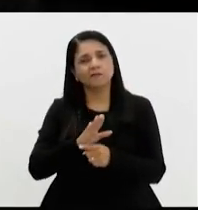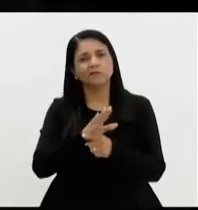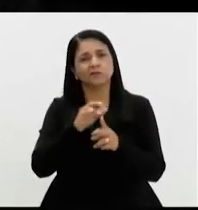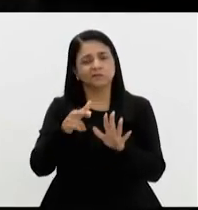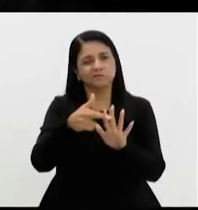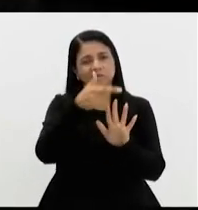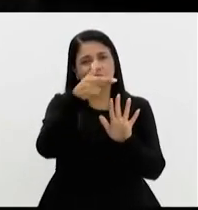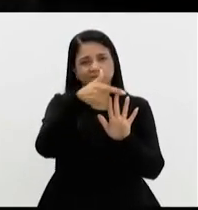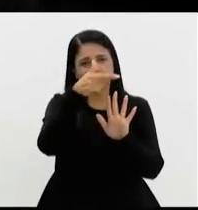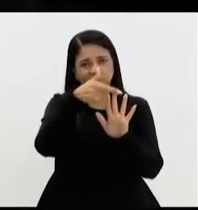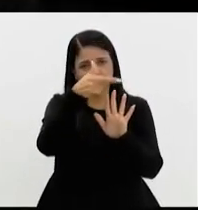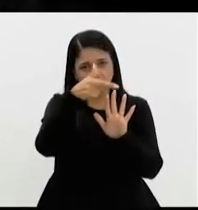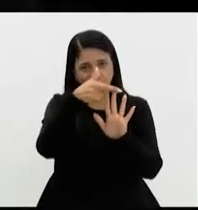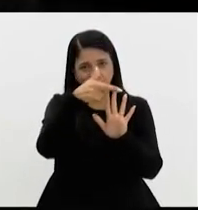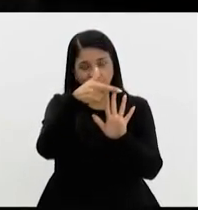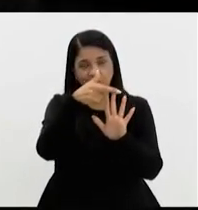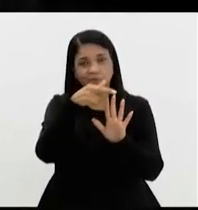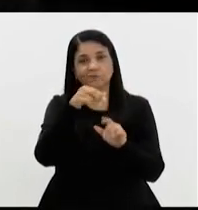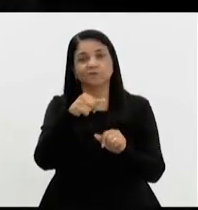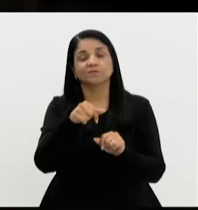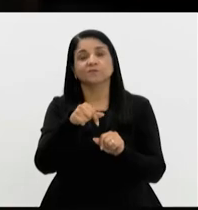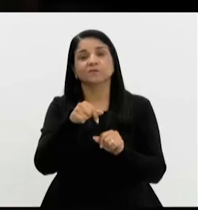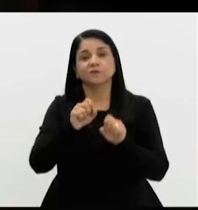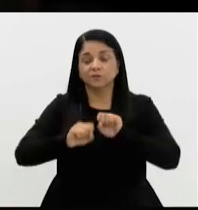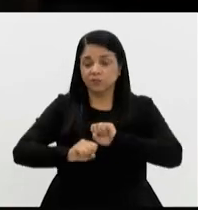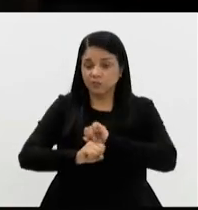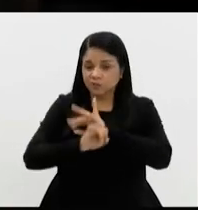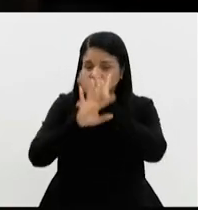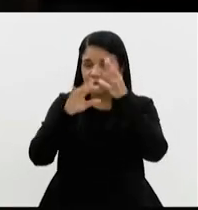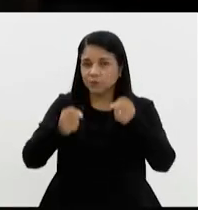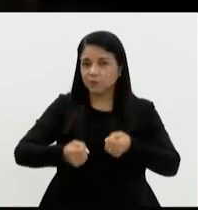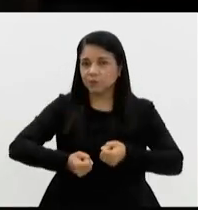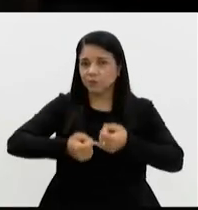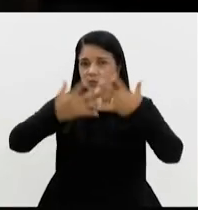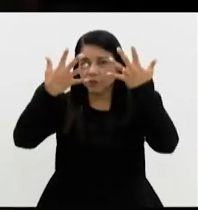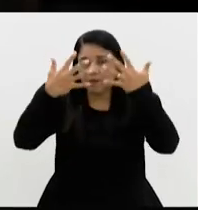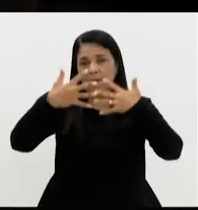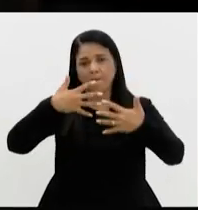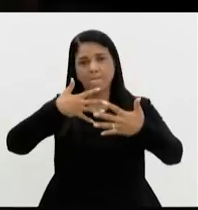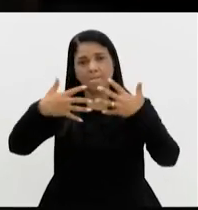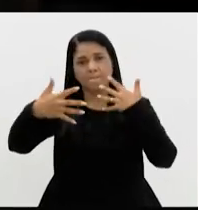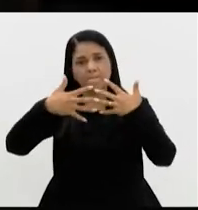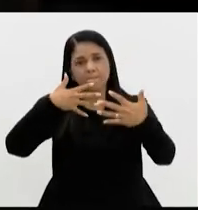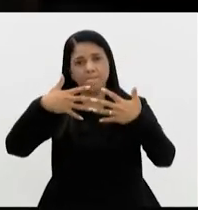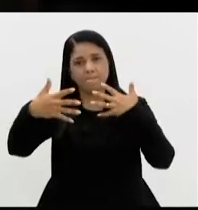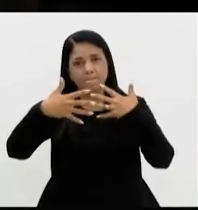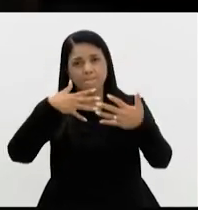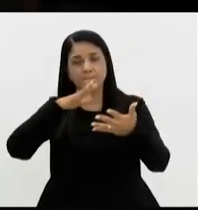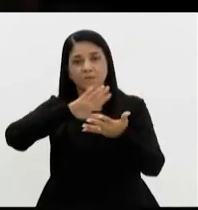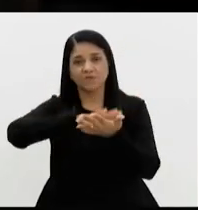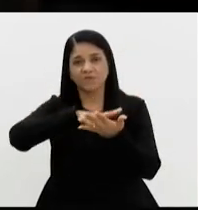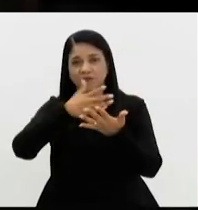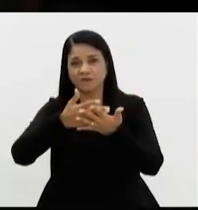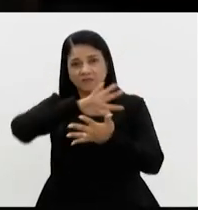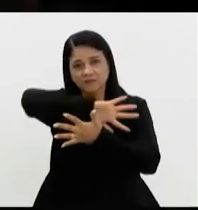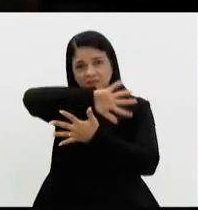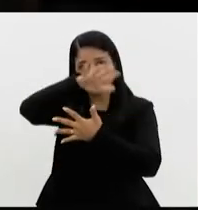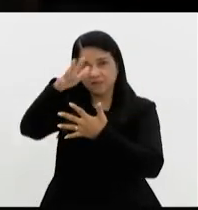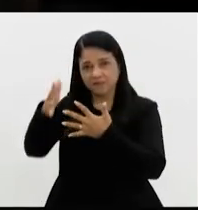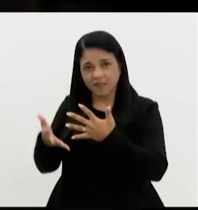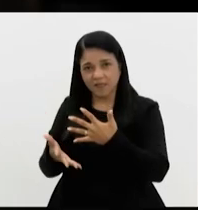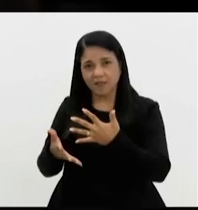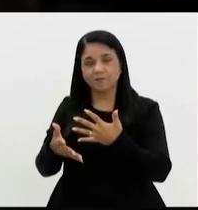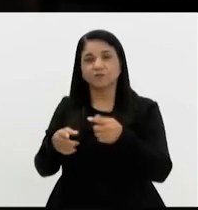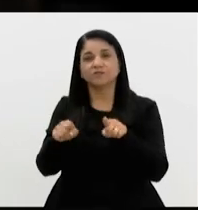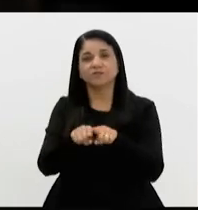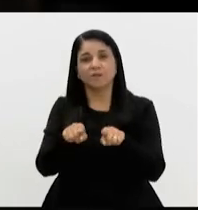resolução para explicitar trazer para os intérpretes as intérpretes dessa